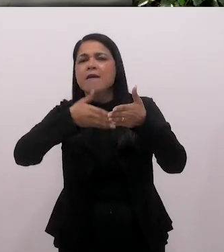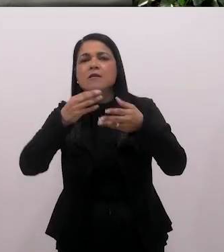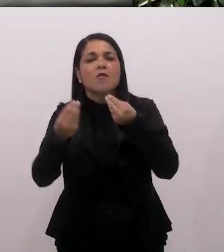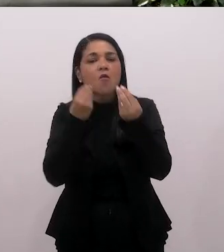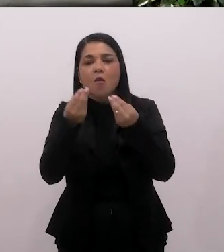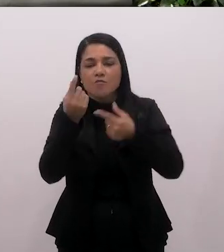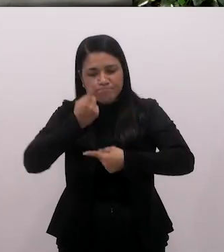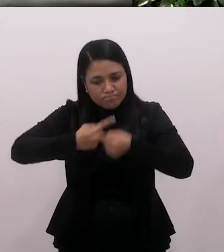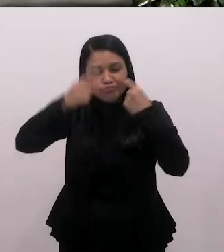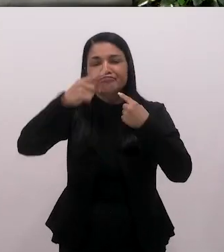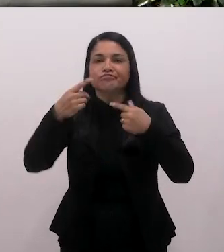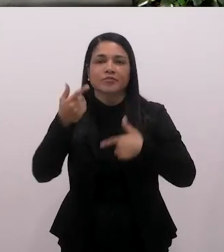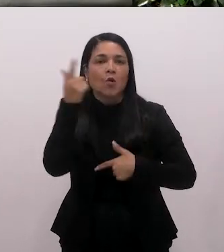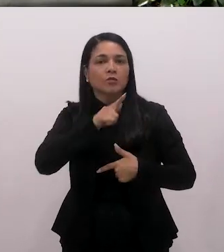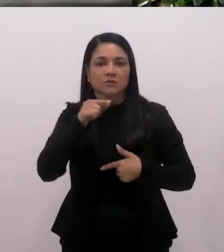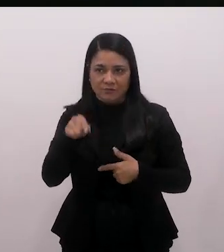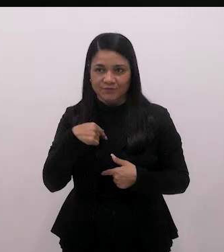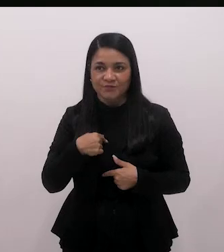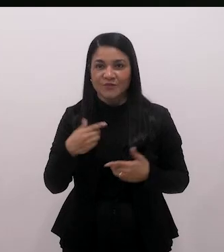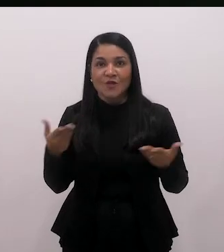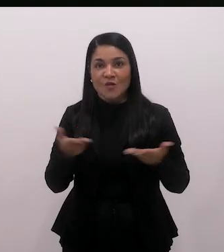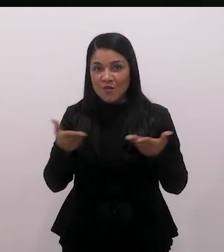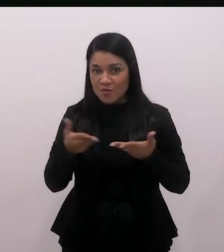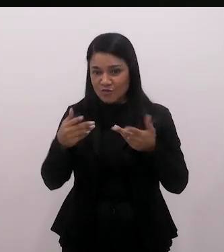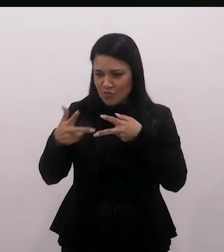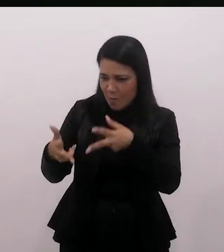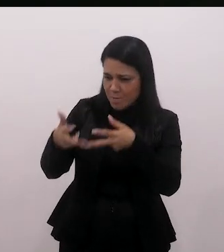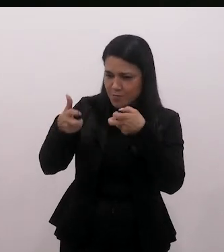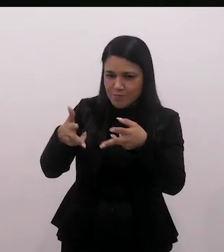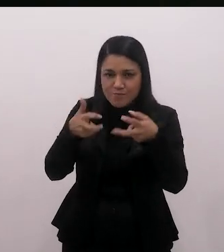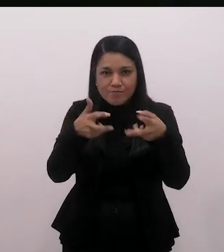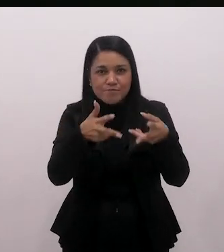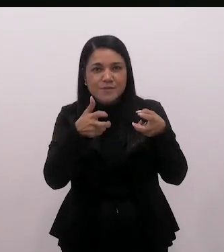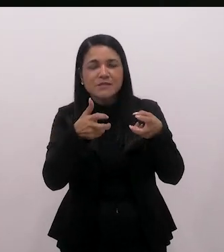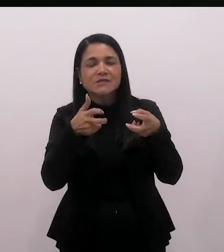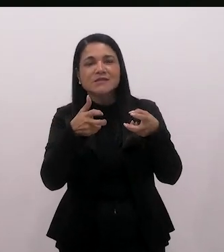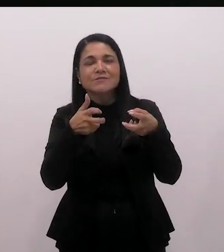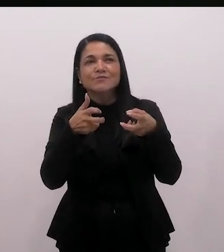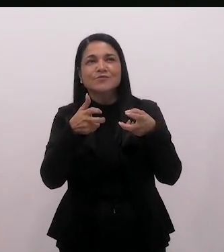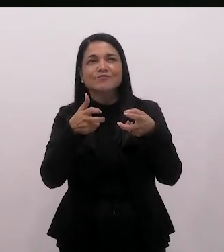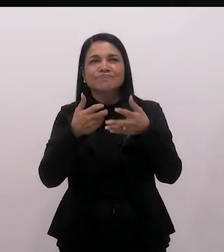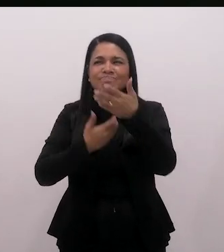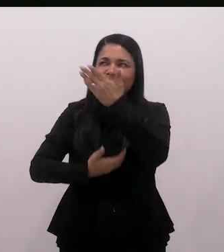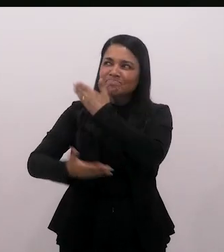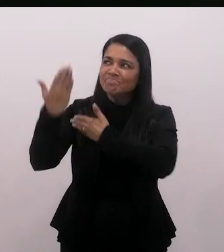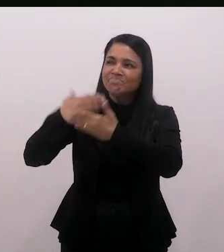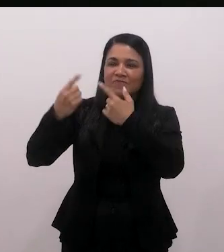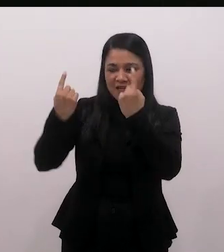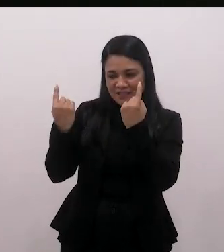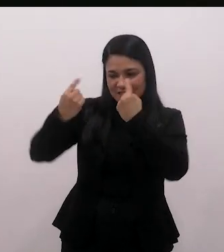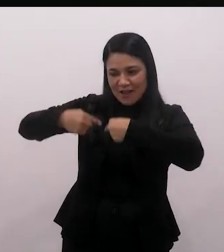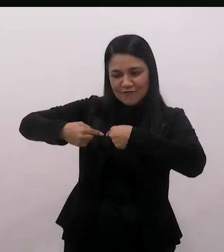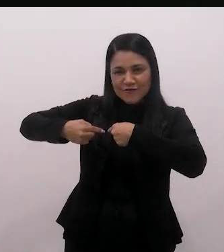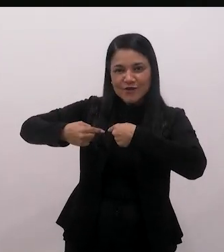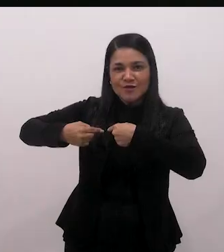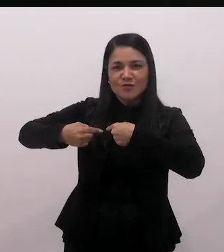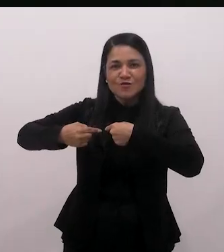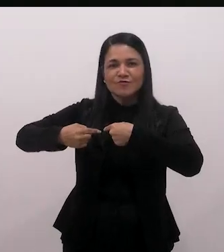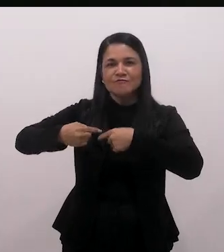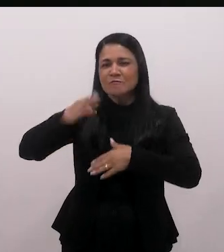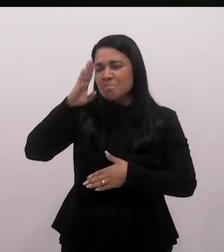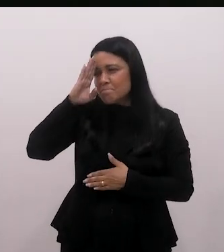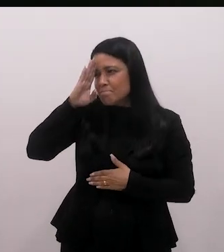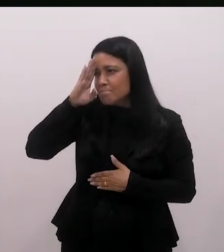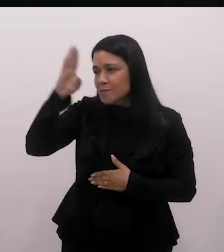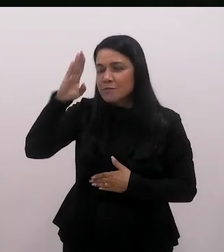teve que transpor? Nossa, hoje eu vejo que todos esses desafios, como eu gosto de chamar,